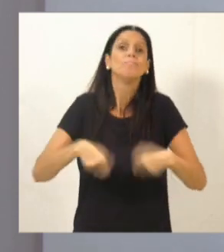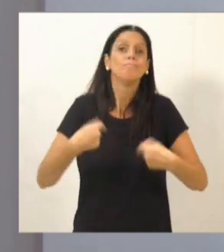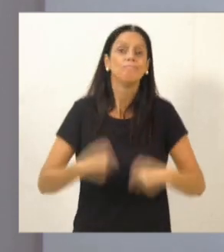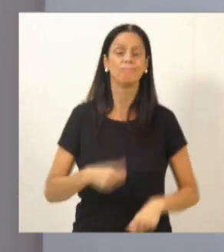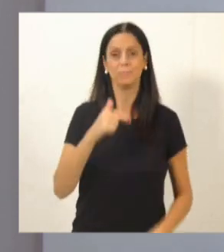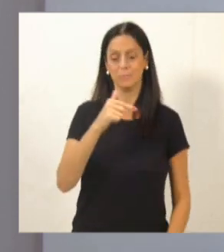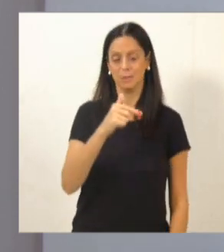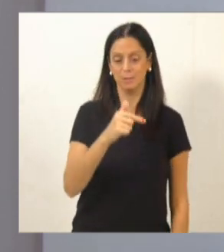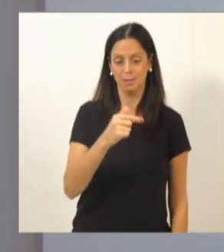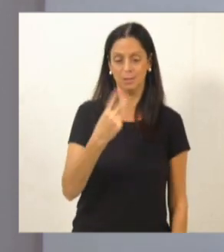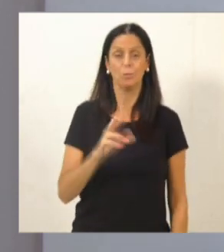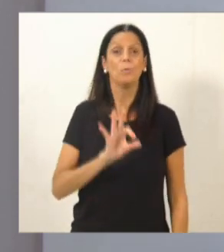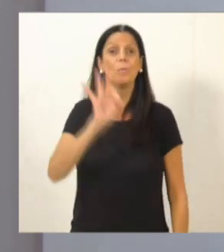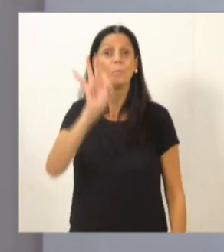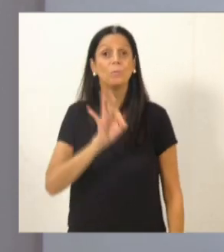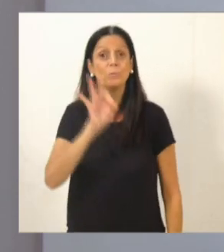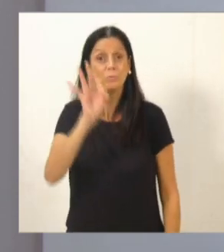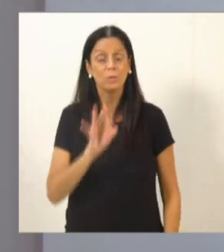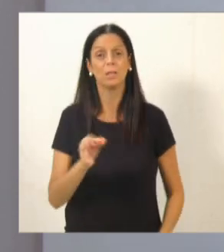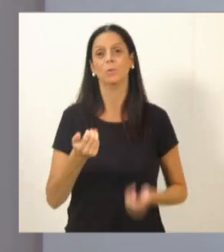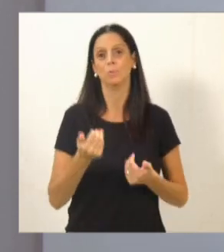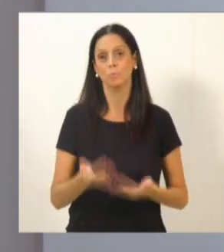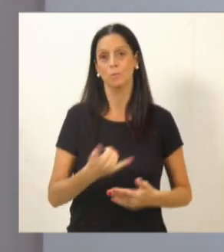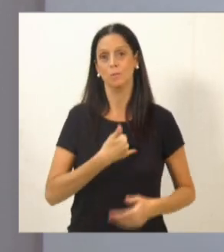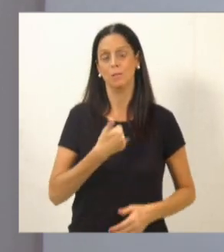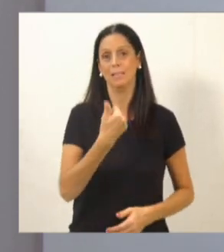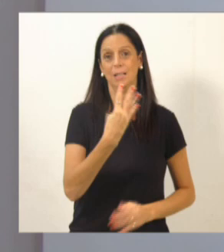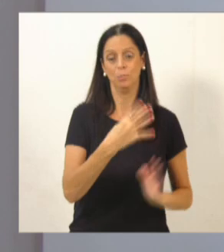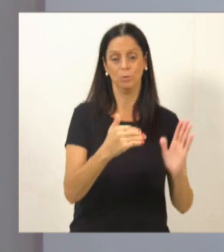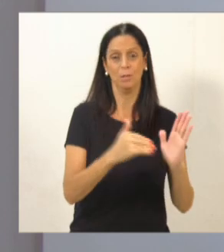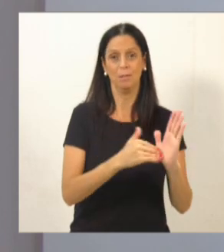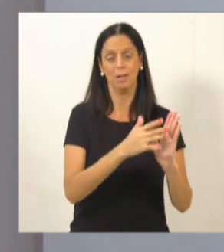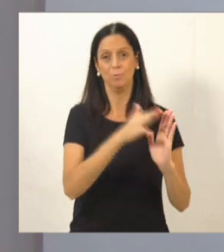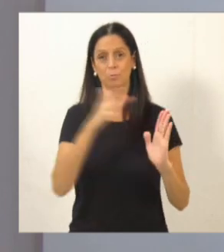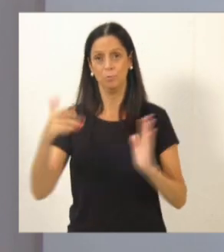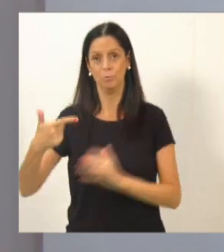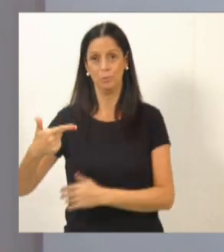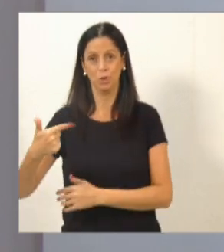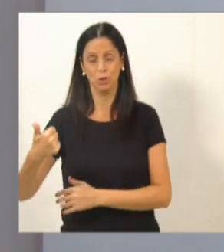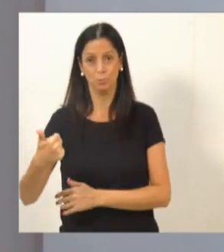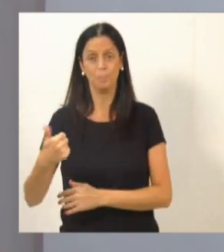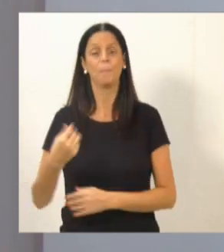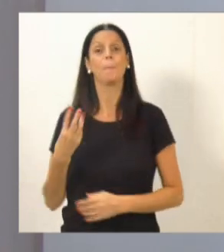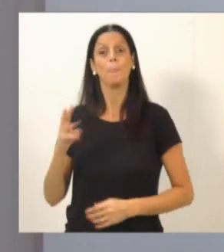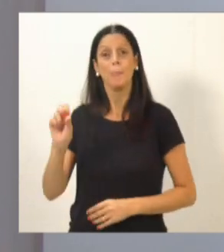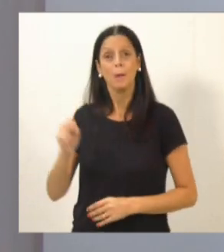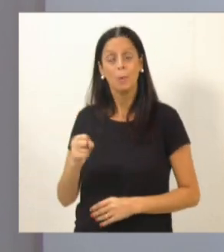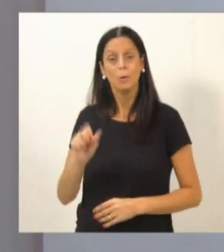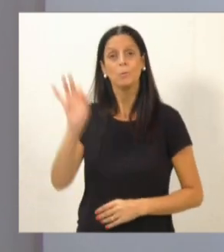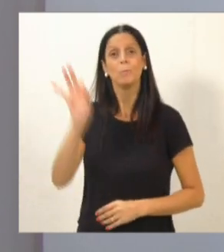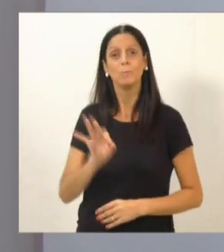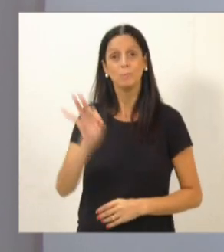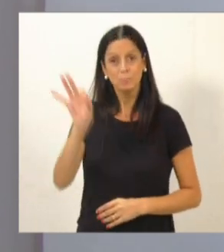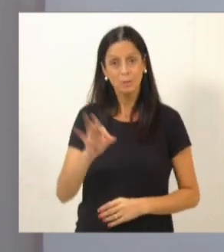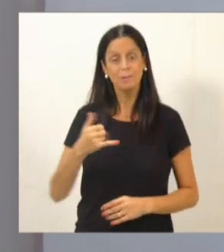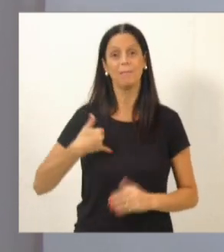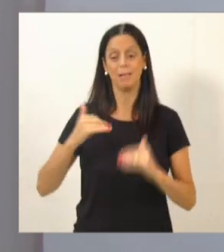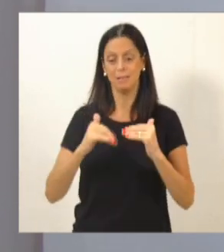72% de jovens de 14 a 18 e 38% dos jovens são acima de 18